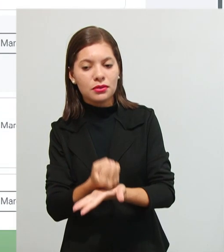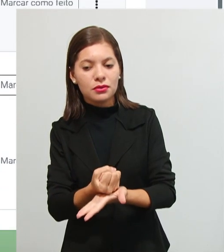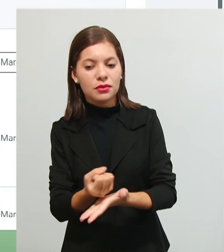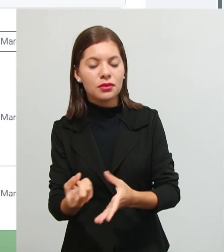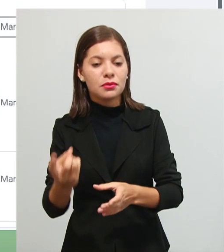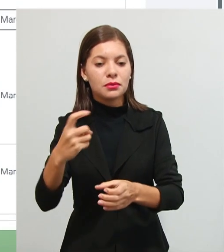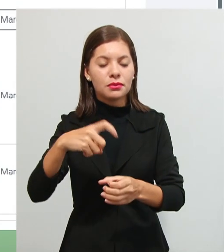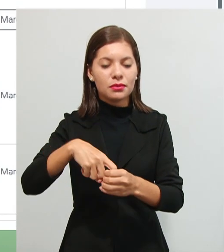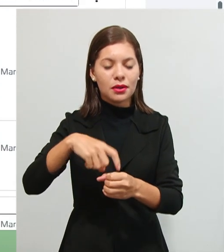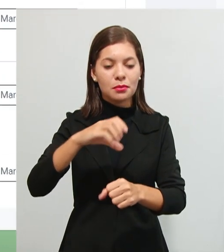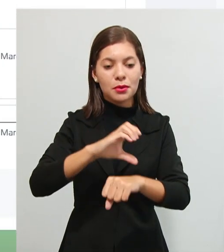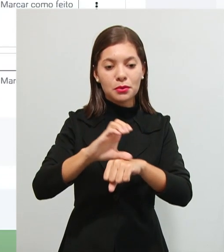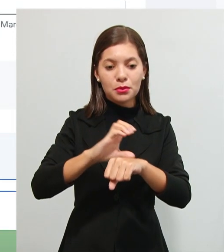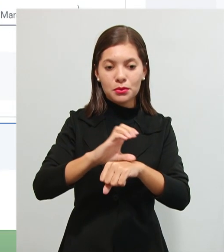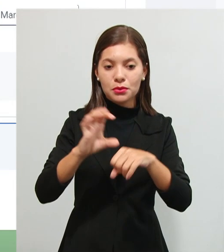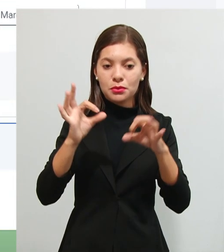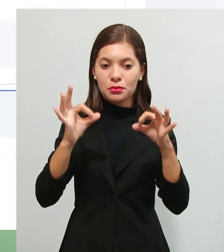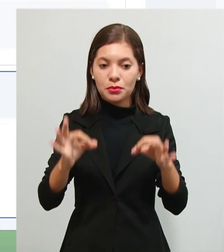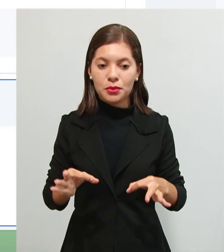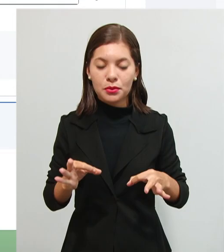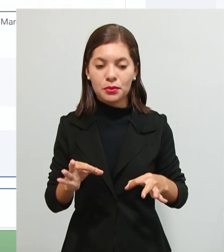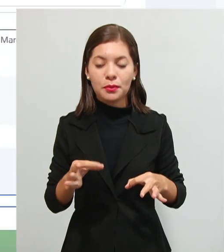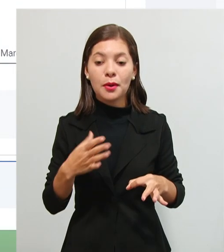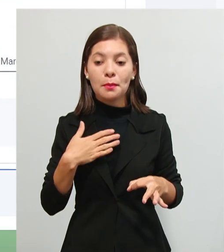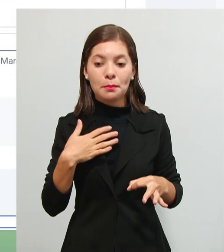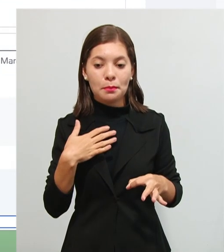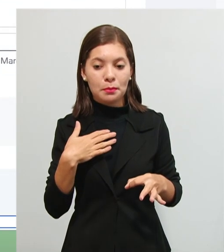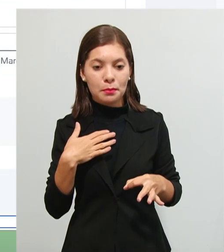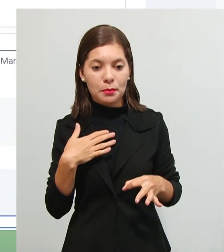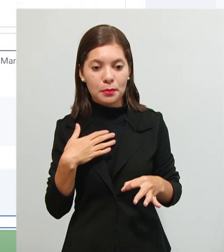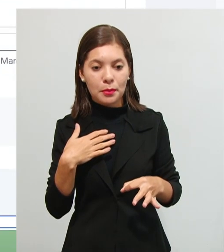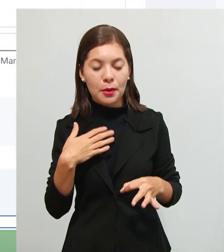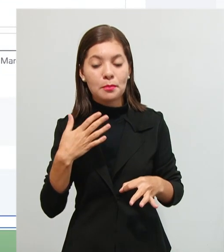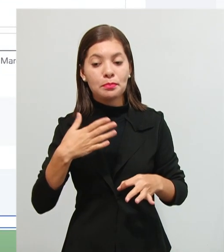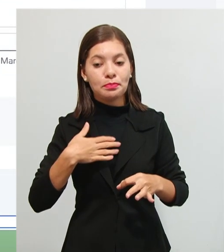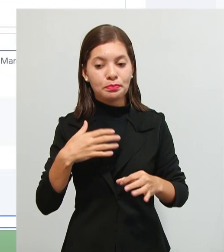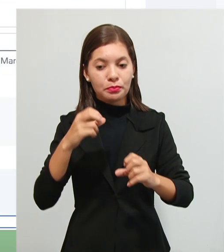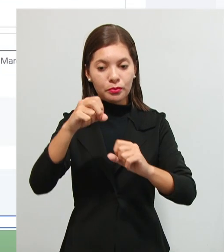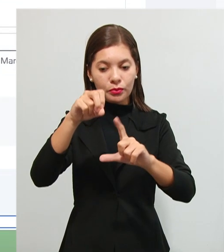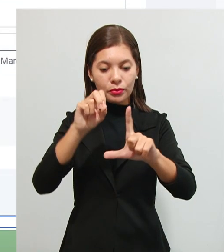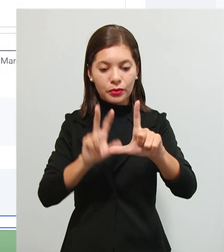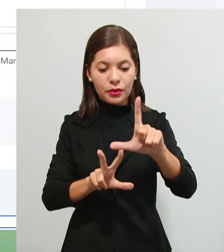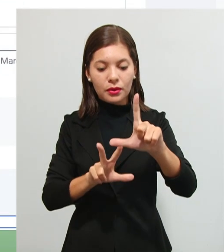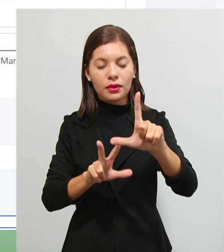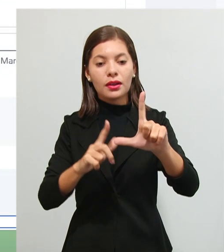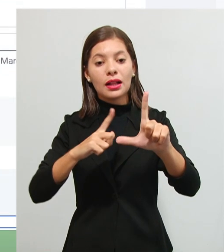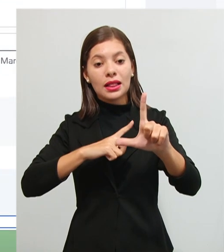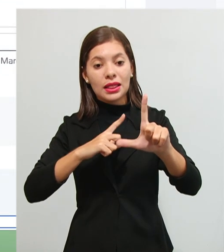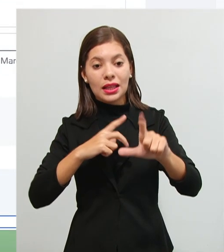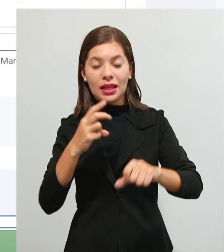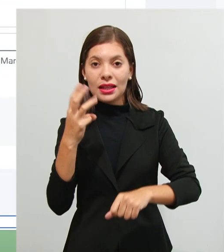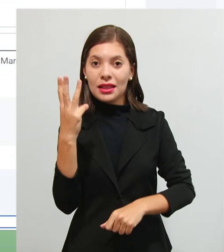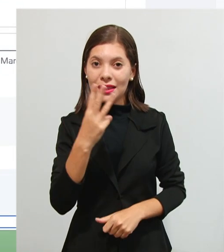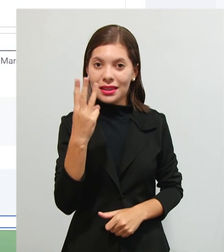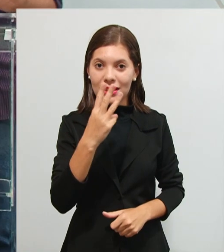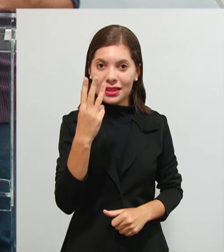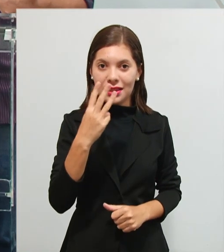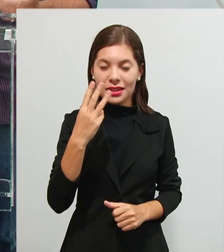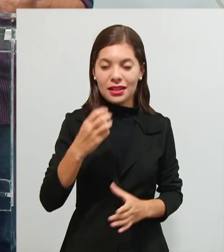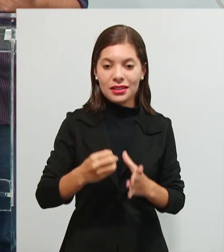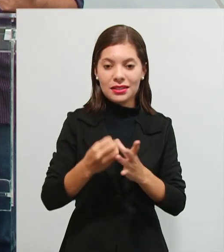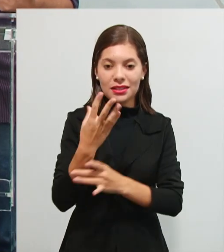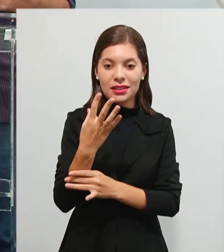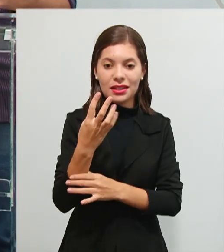curso. Pronto. A minha prova, meu ambiente virtual de aprendizagem já tem 3 recursos criados e